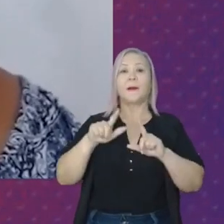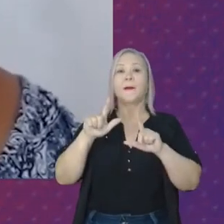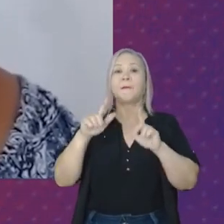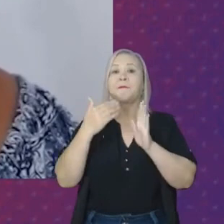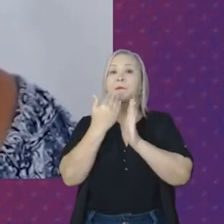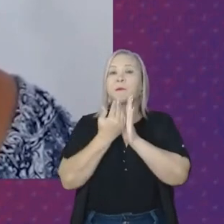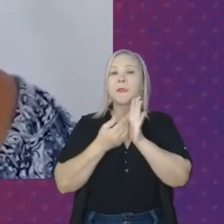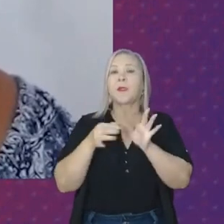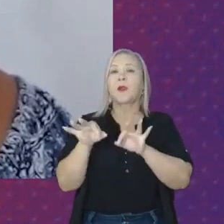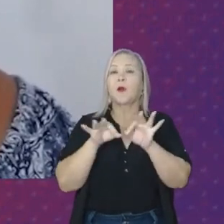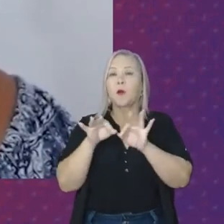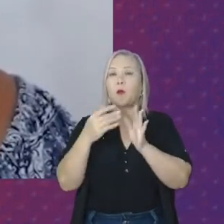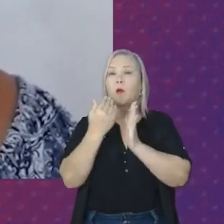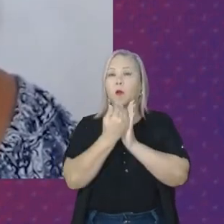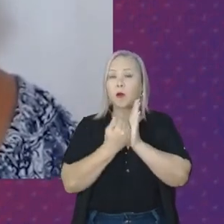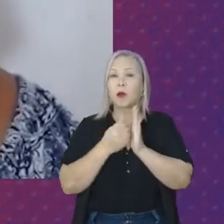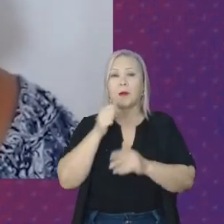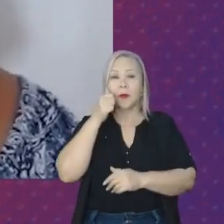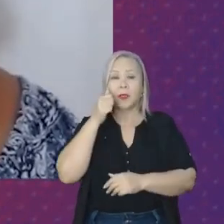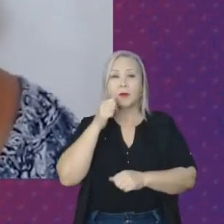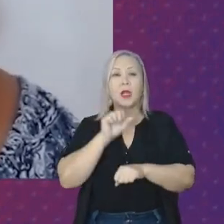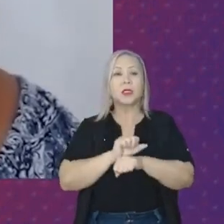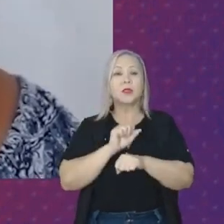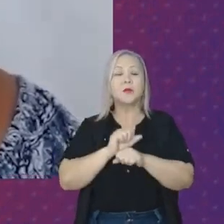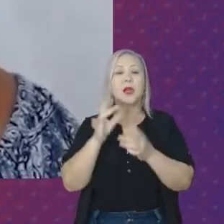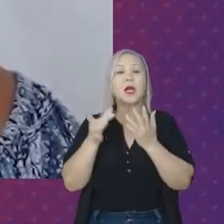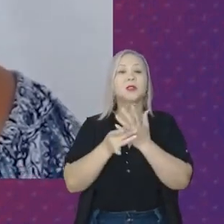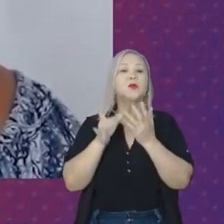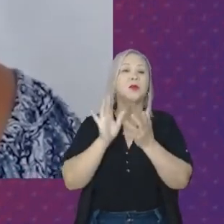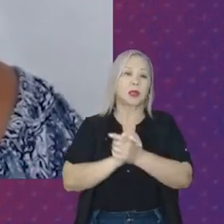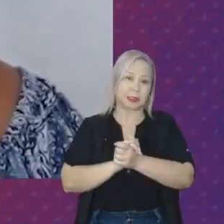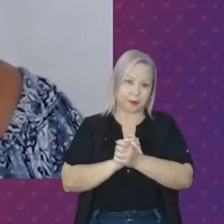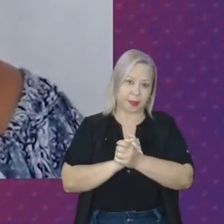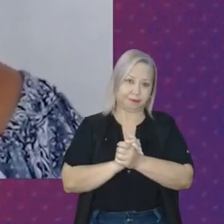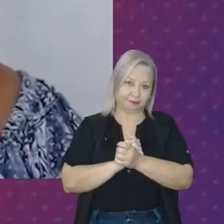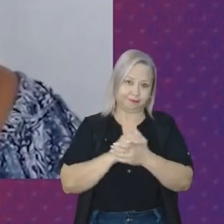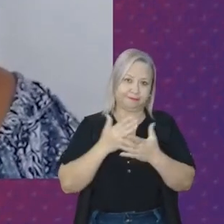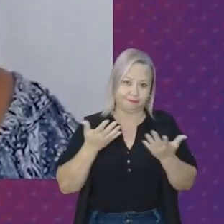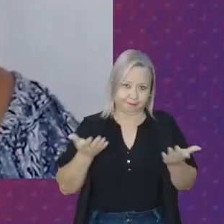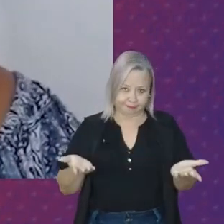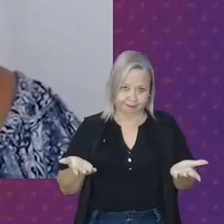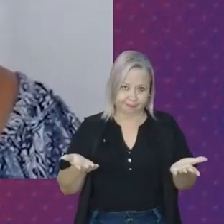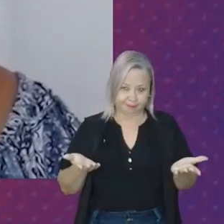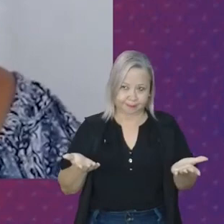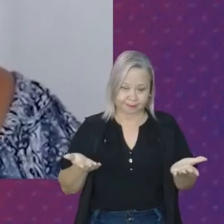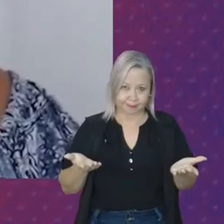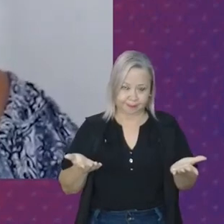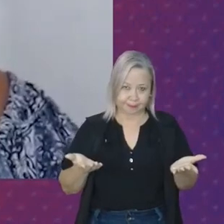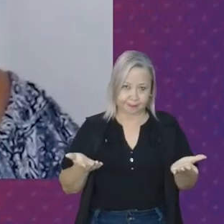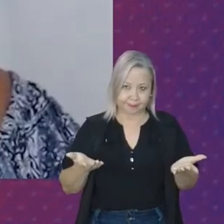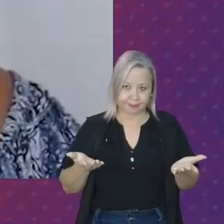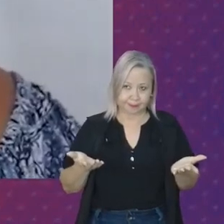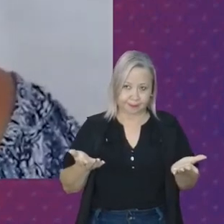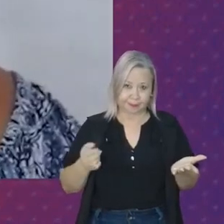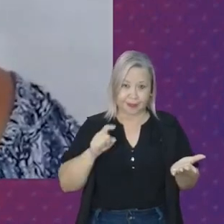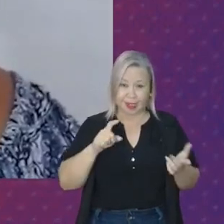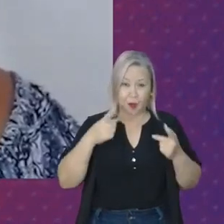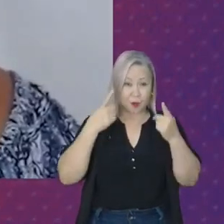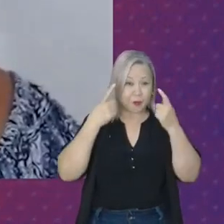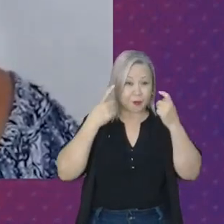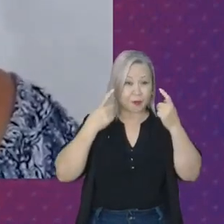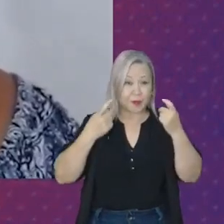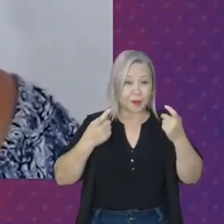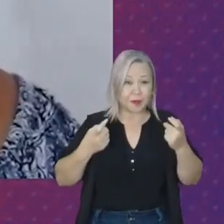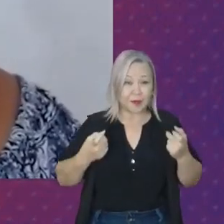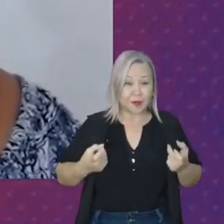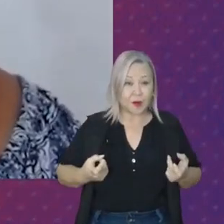as mulheres esperassem o casamento. É uma violência,